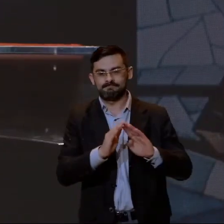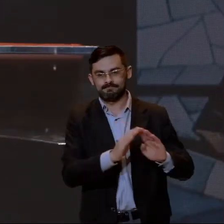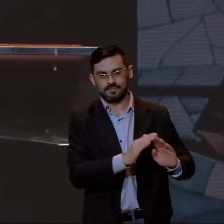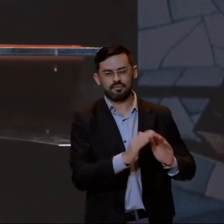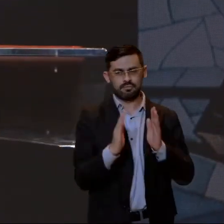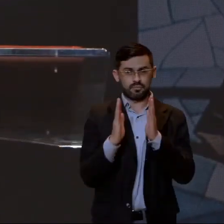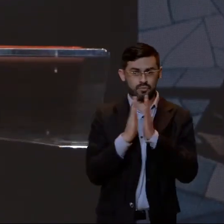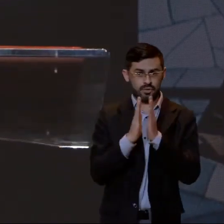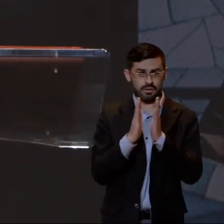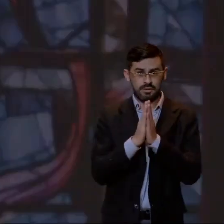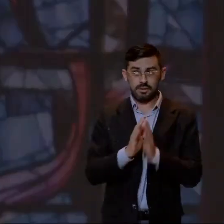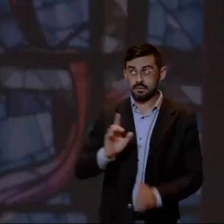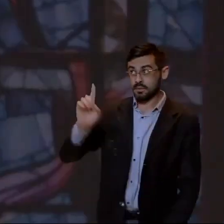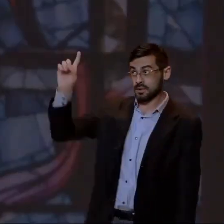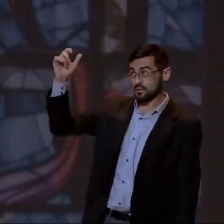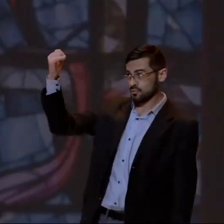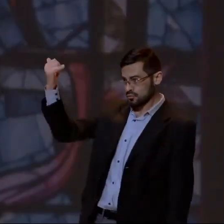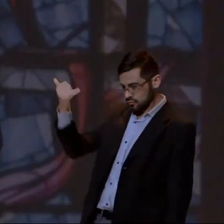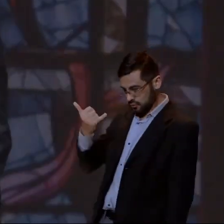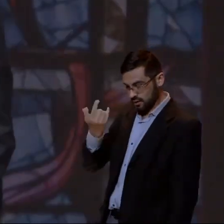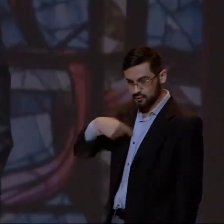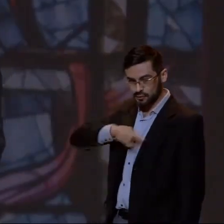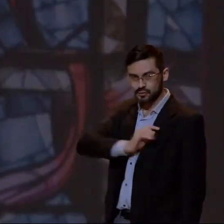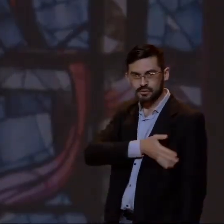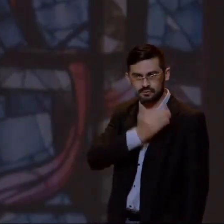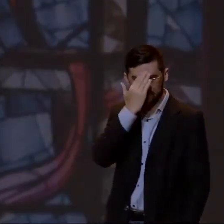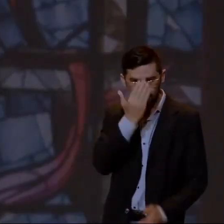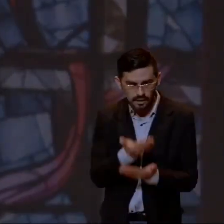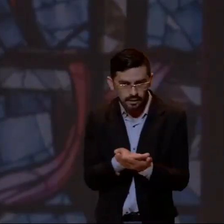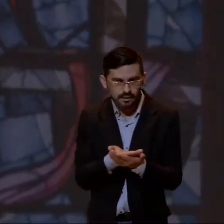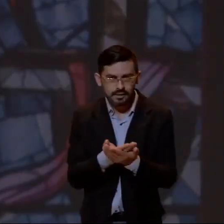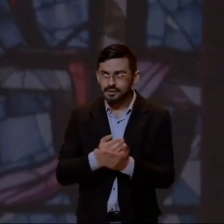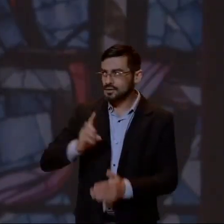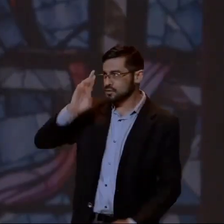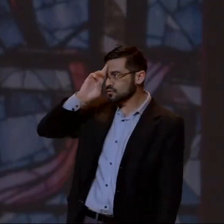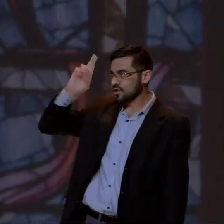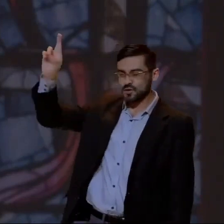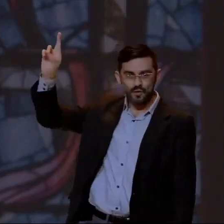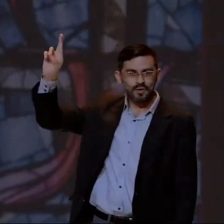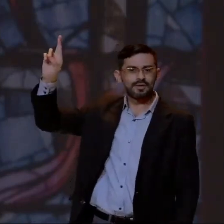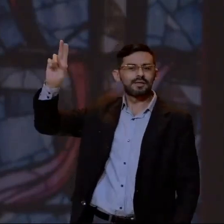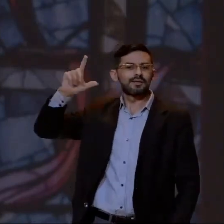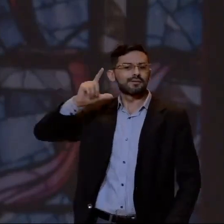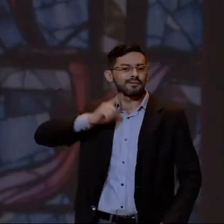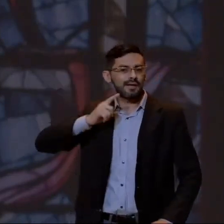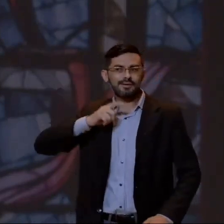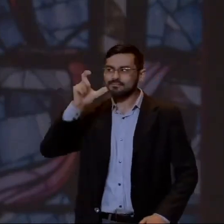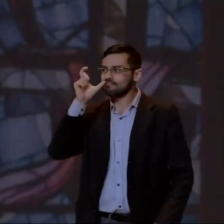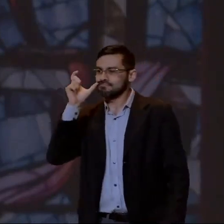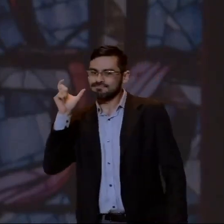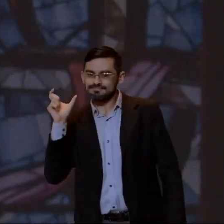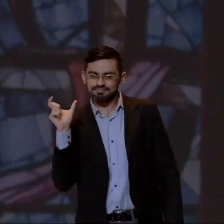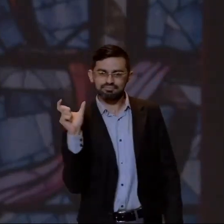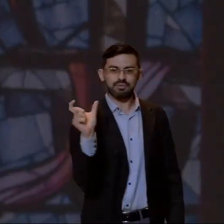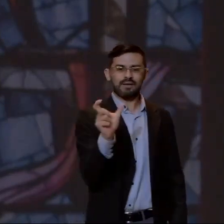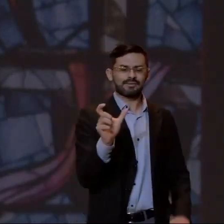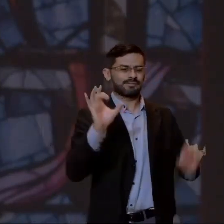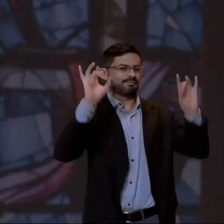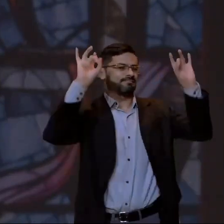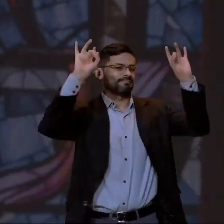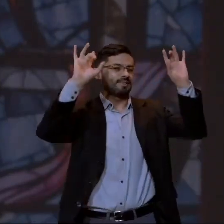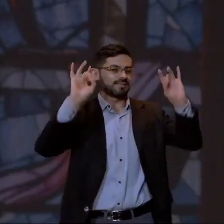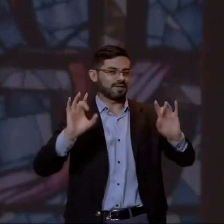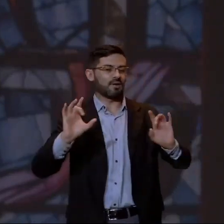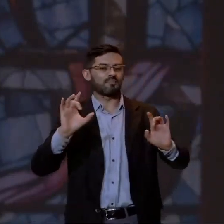Vamos orar para que Deus fale ao nosso coração. Você crê que o Senhor tem aqui agora uma palavra de Deus toda